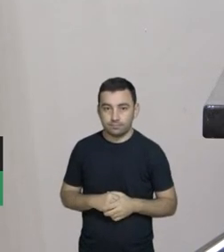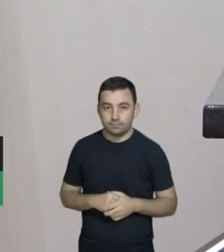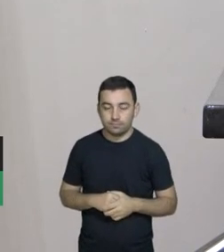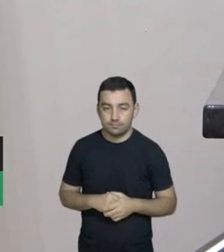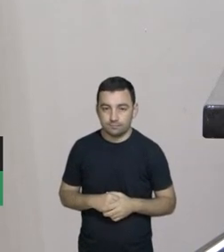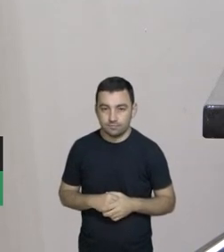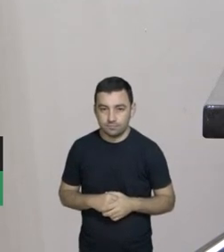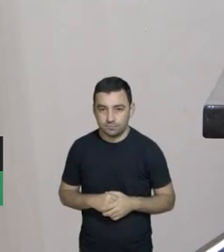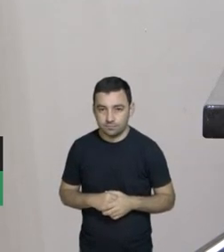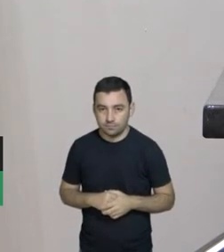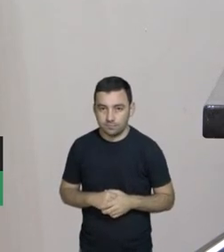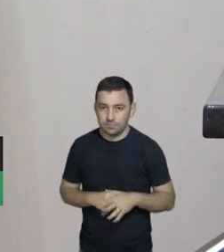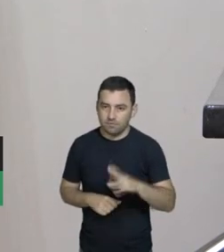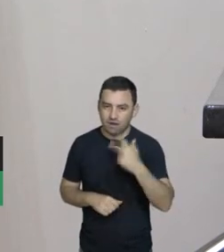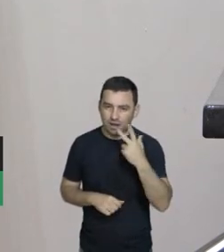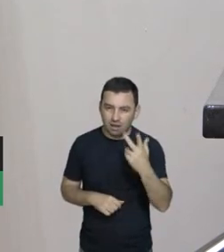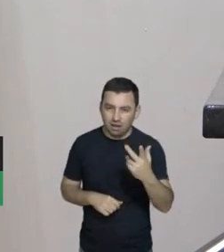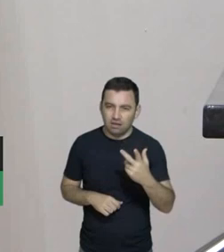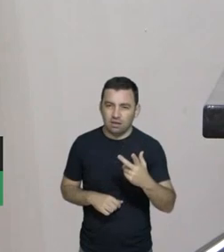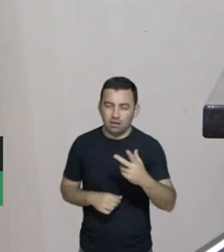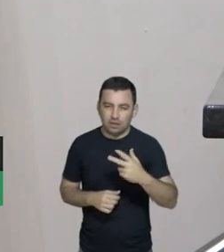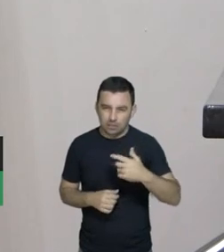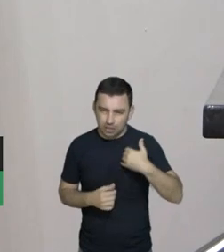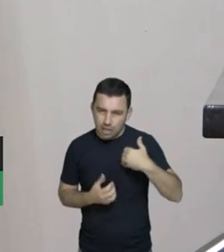Quando se fala em idoso,